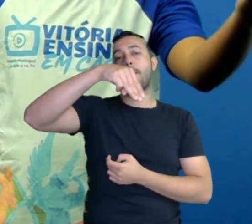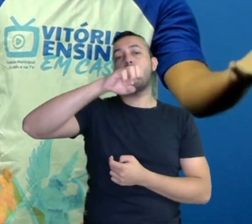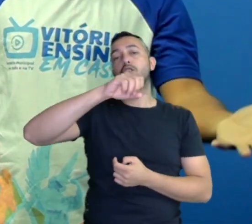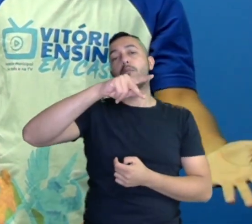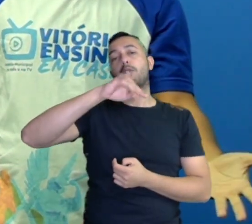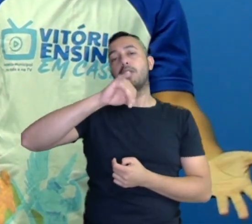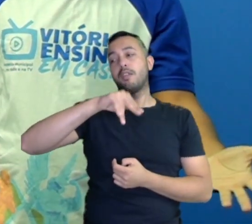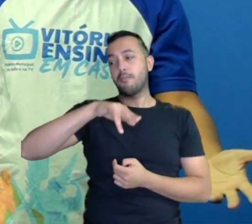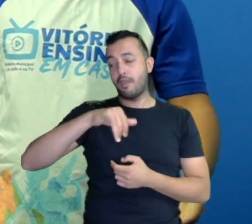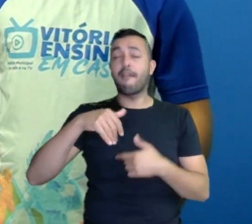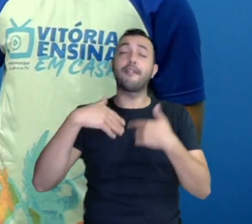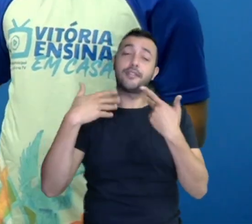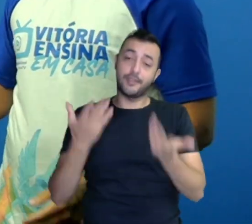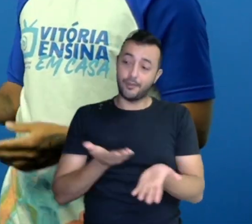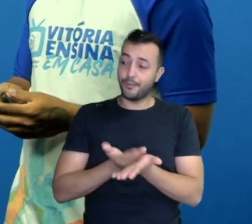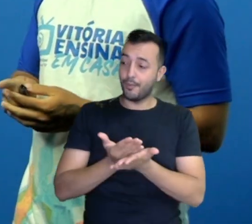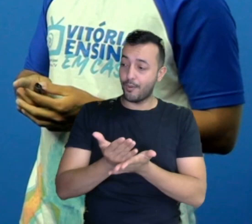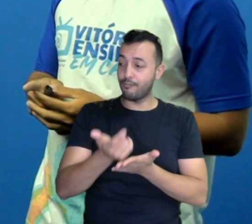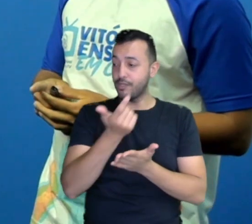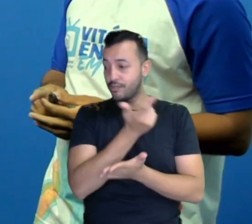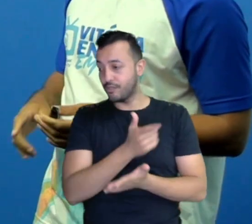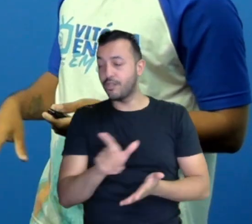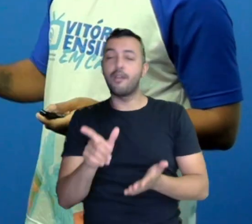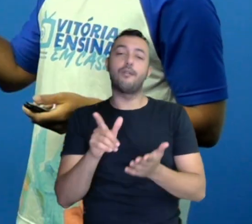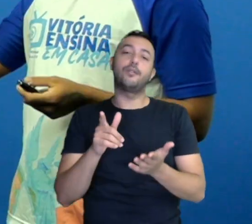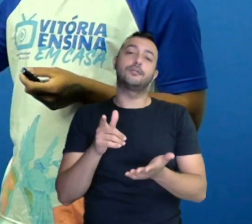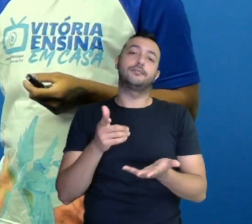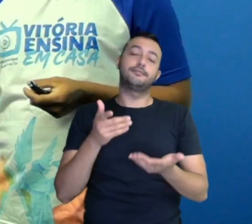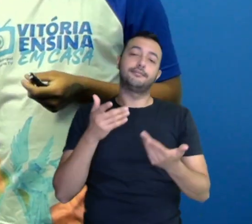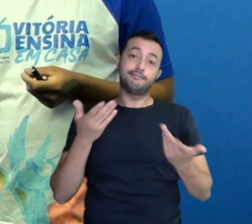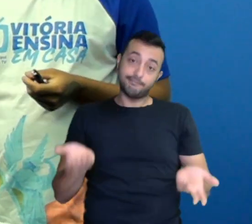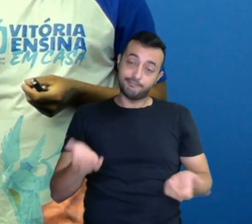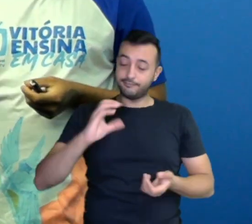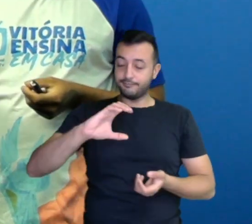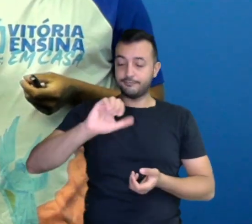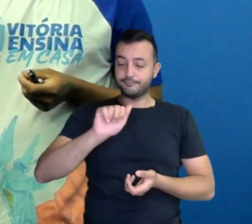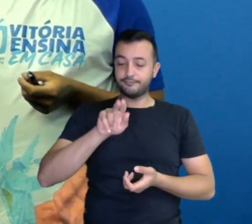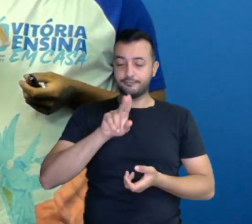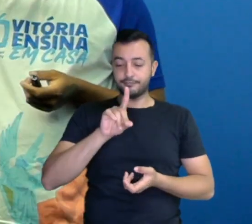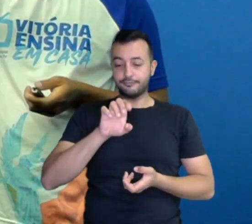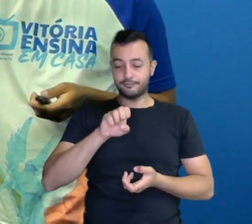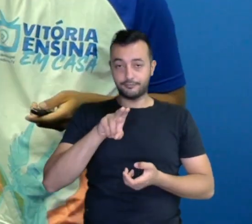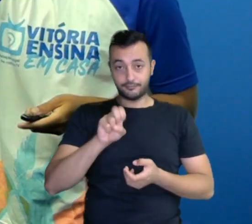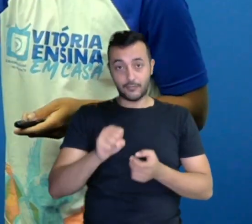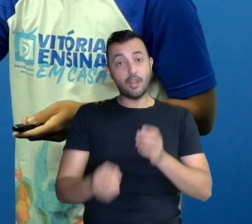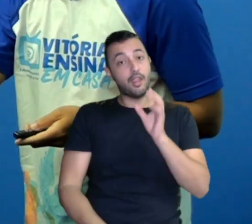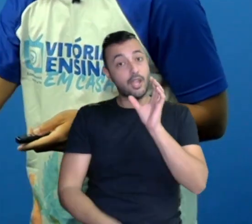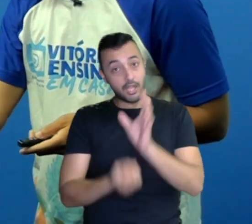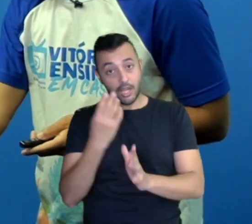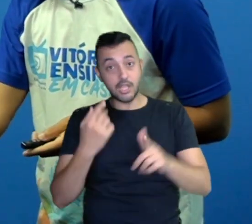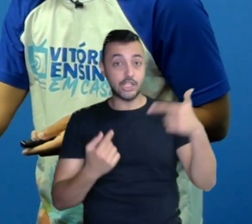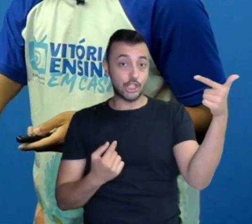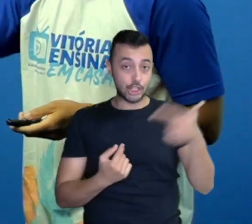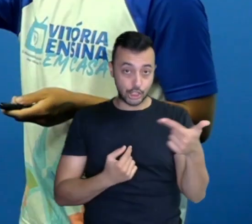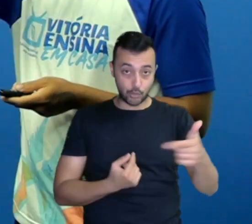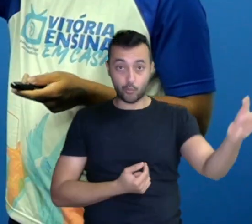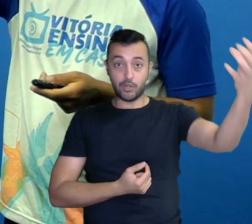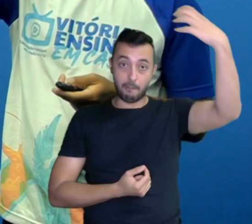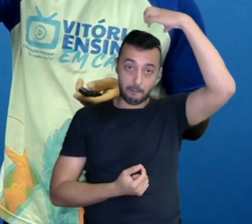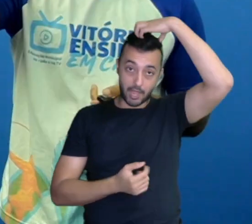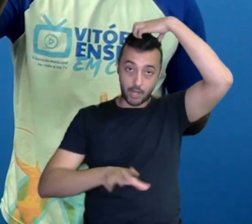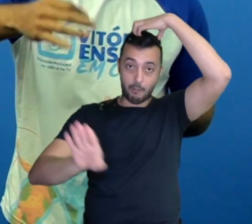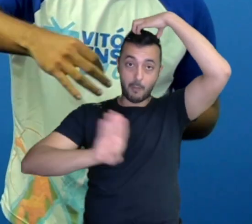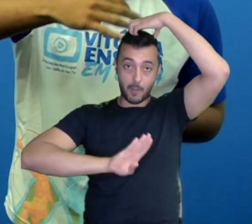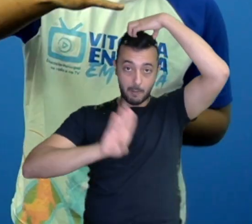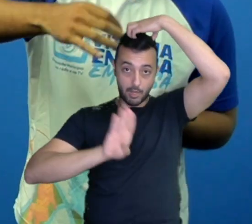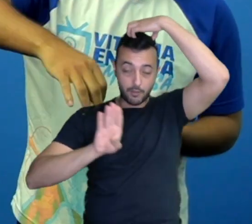um outro processo ali naquele ambiente. Aí os caldeus eles vão fundar o segundo império babilônico. E